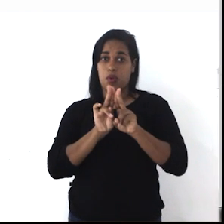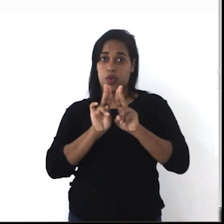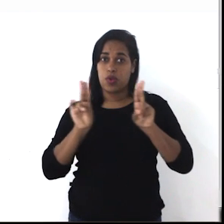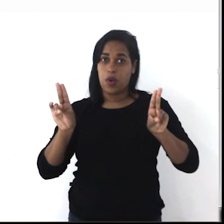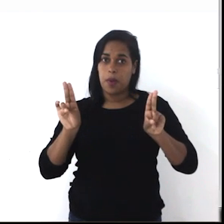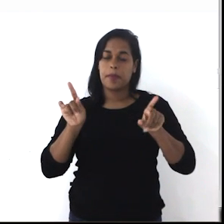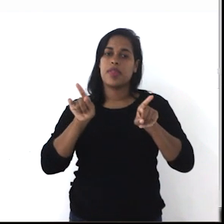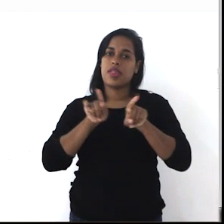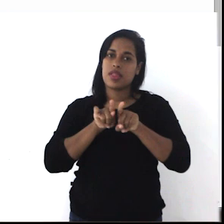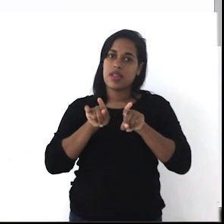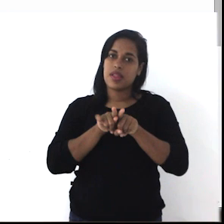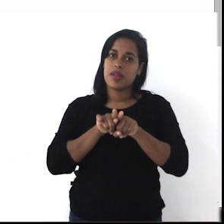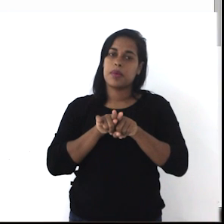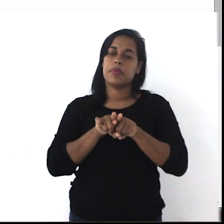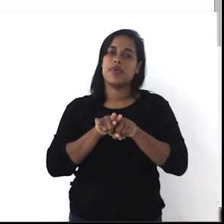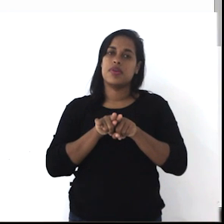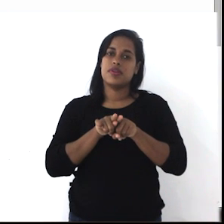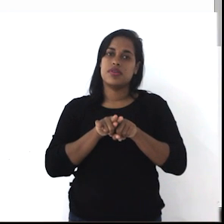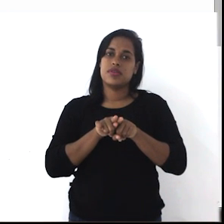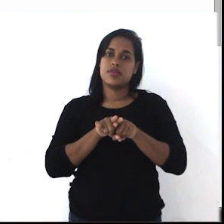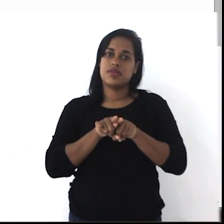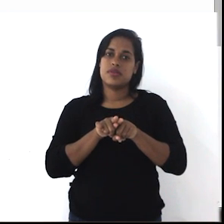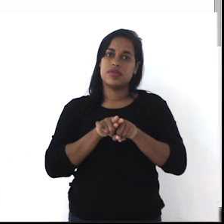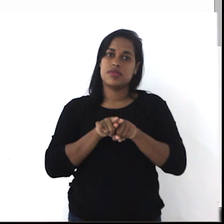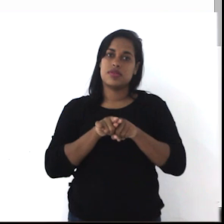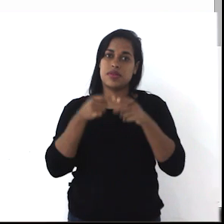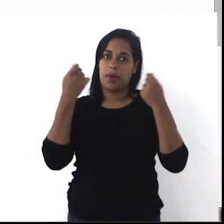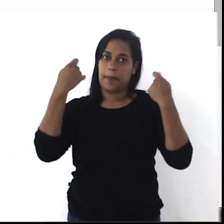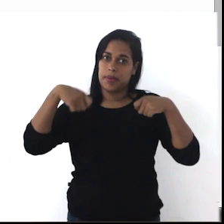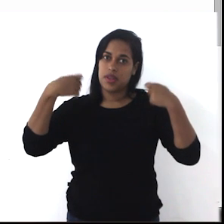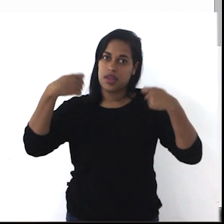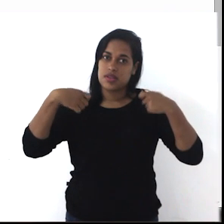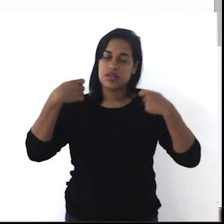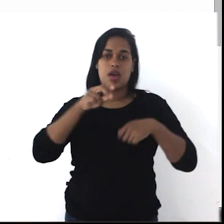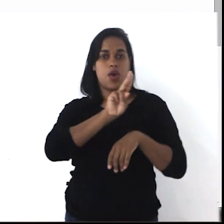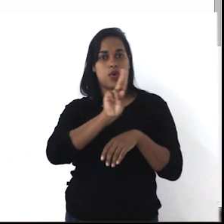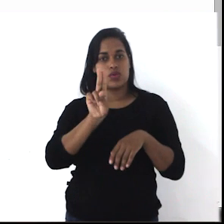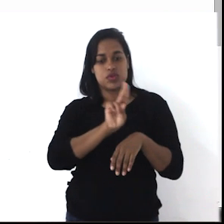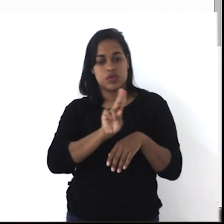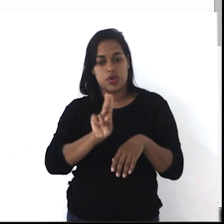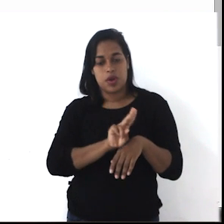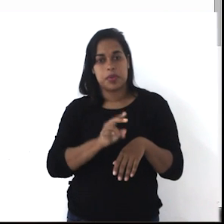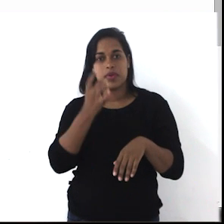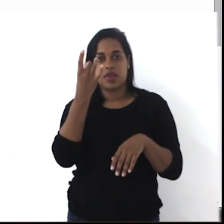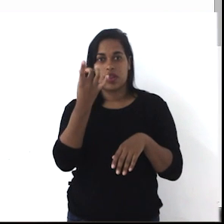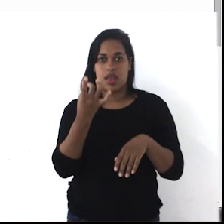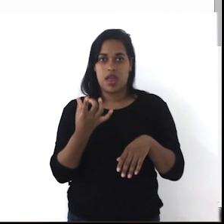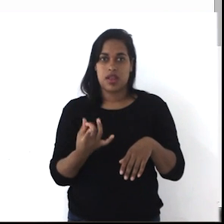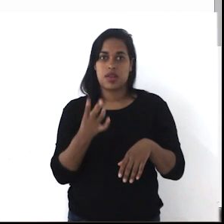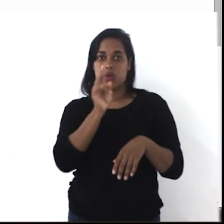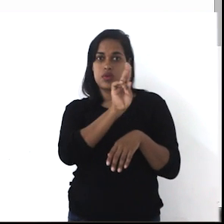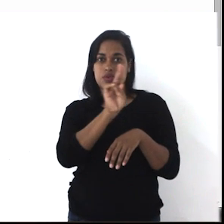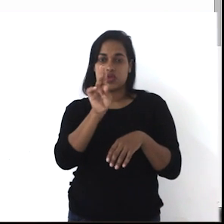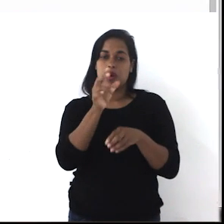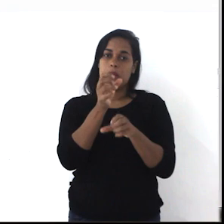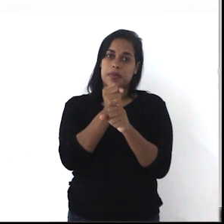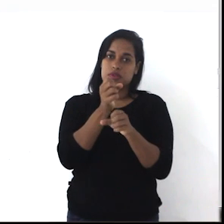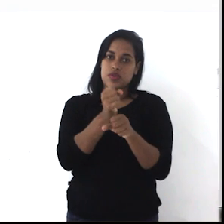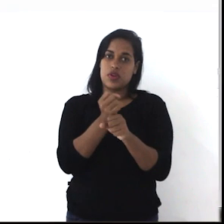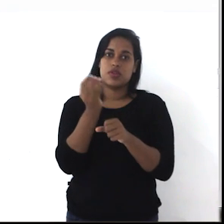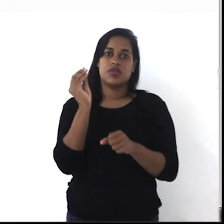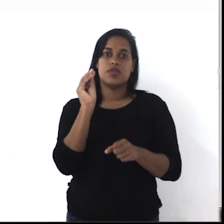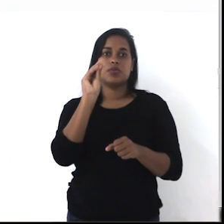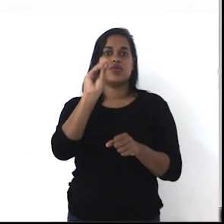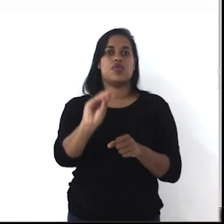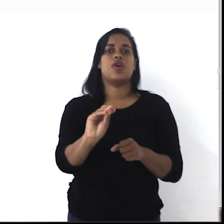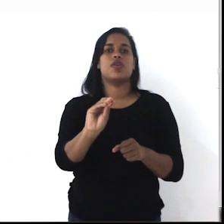campo, o nome do índice é o nome dos campos. Então, a gente tem aqui nome e nota. Vamos colocar